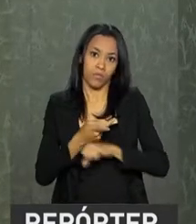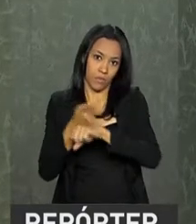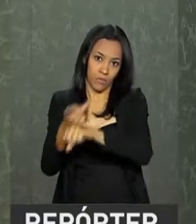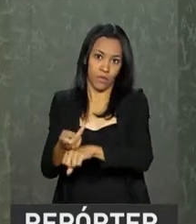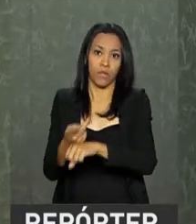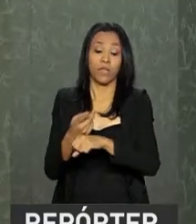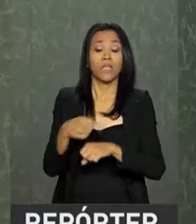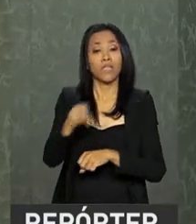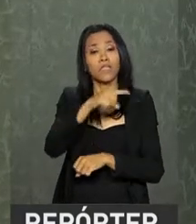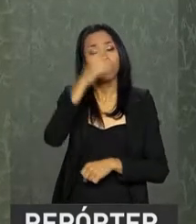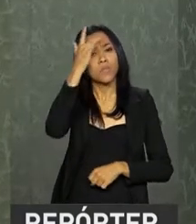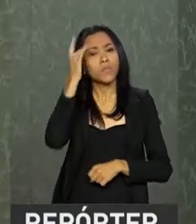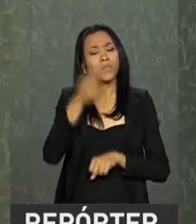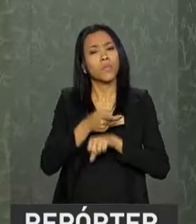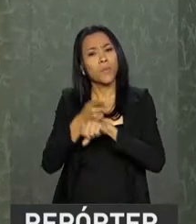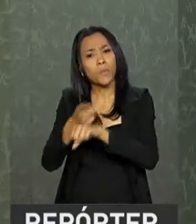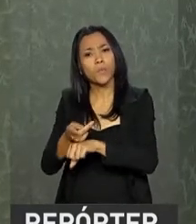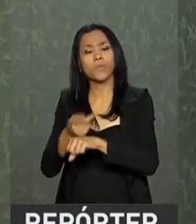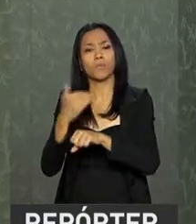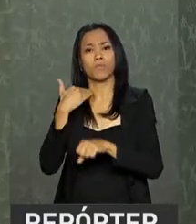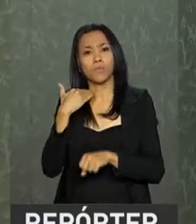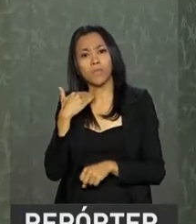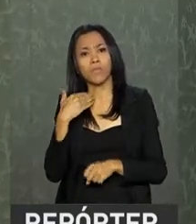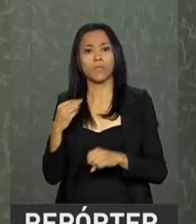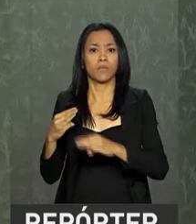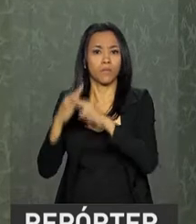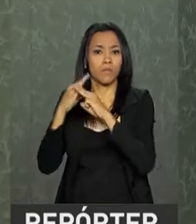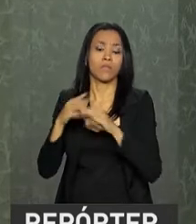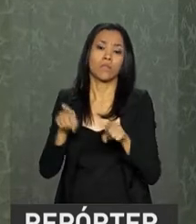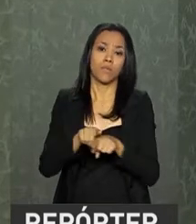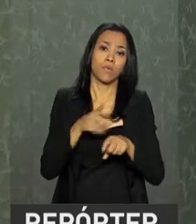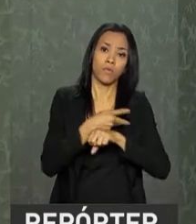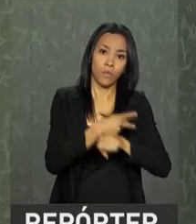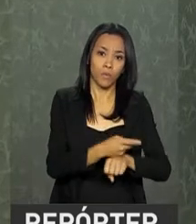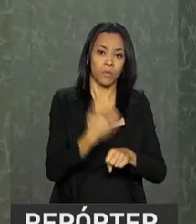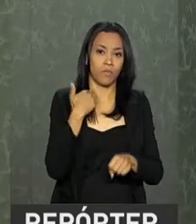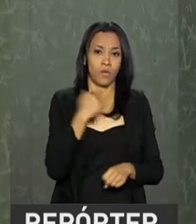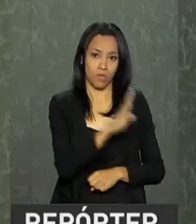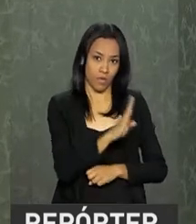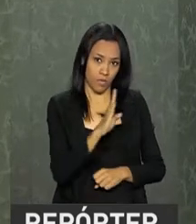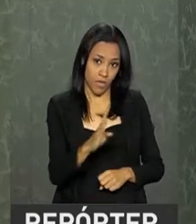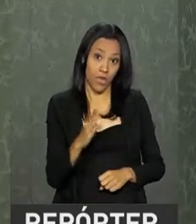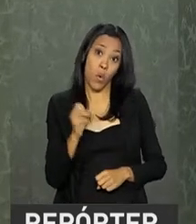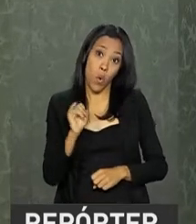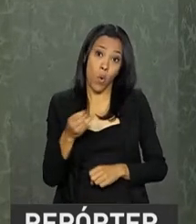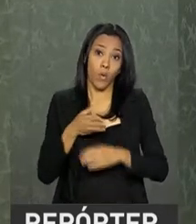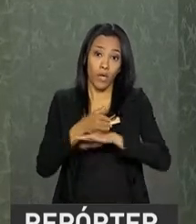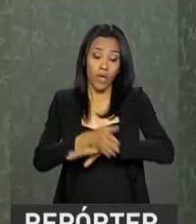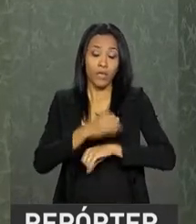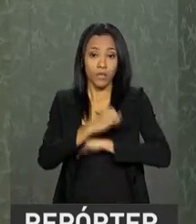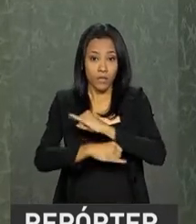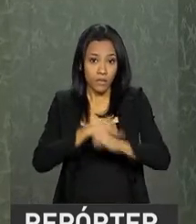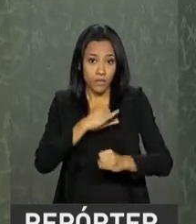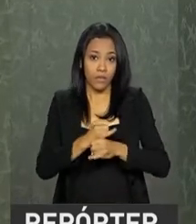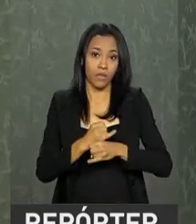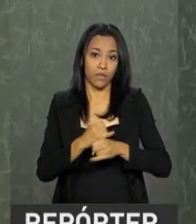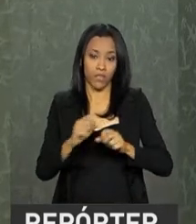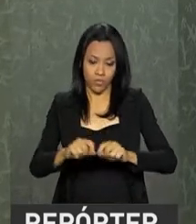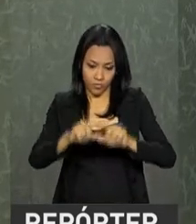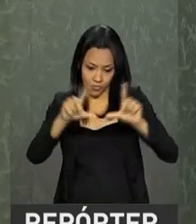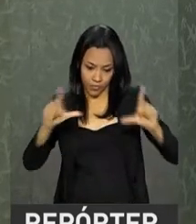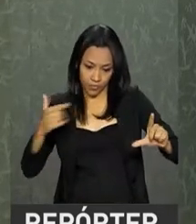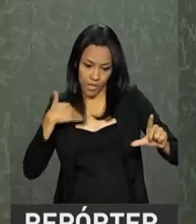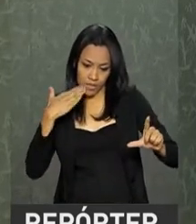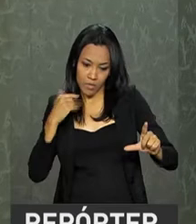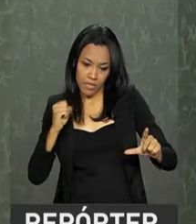procure se formava a agência da caixa na agência do banco do brasil é acesse o site que estão disponíveis para saber se tem ou não